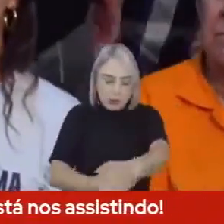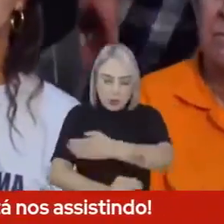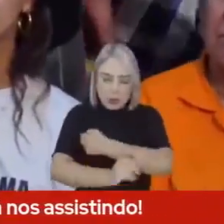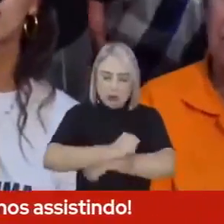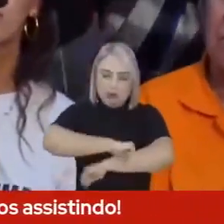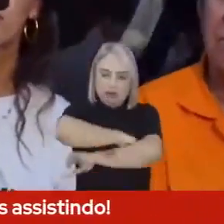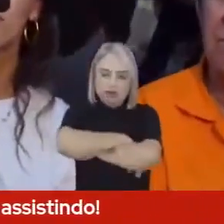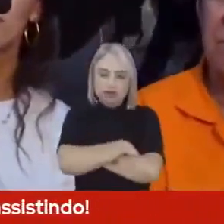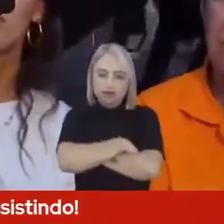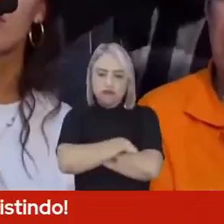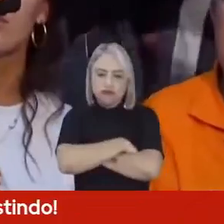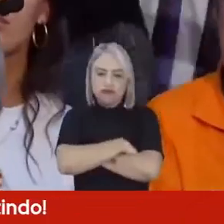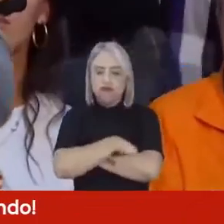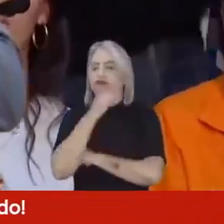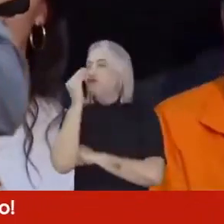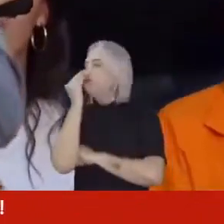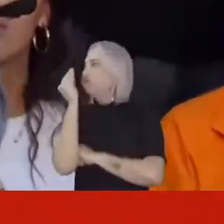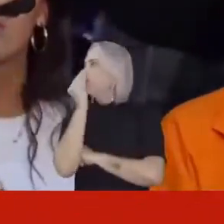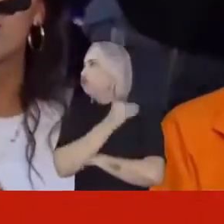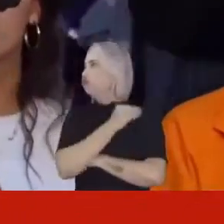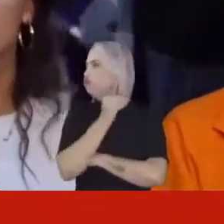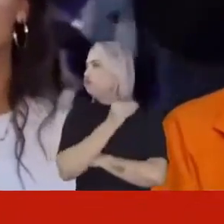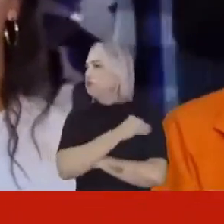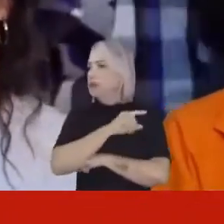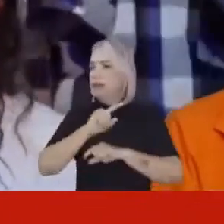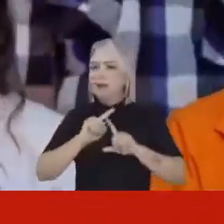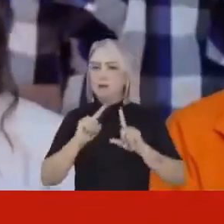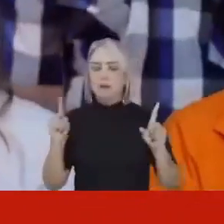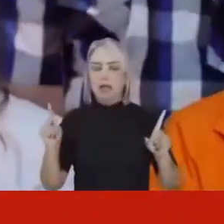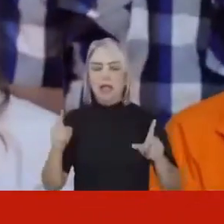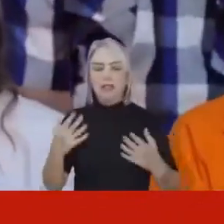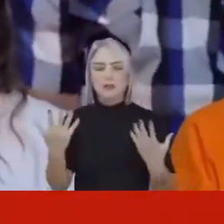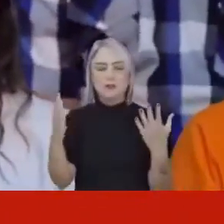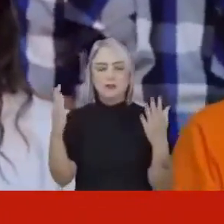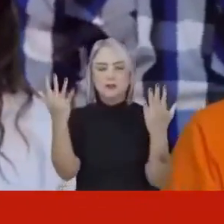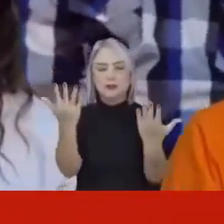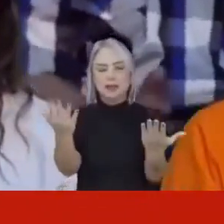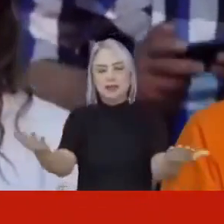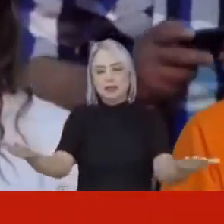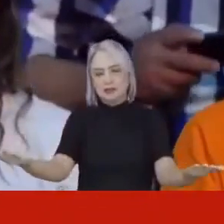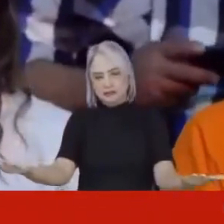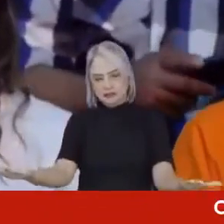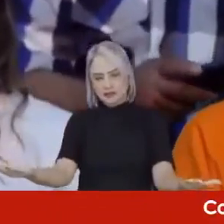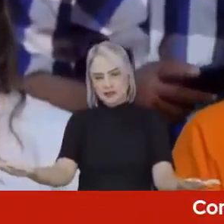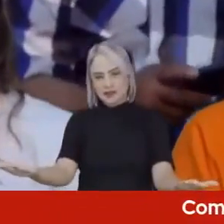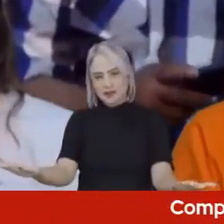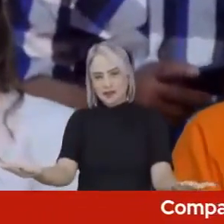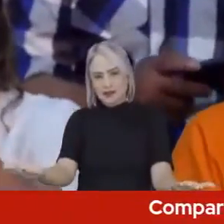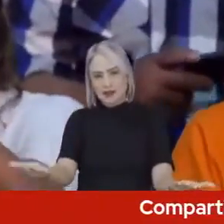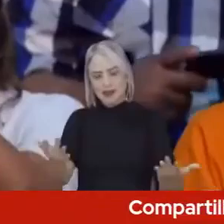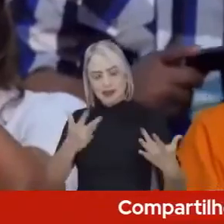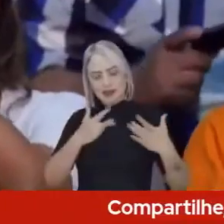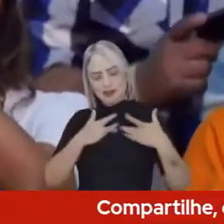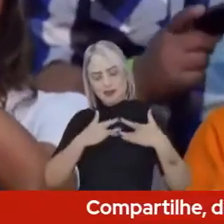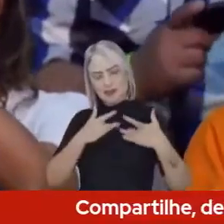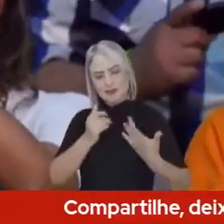da indiferença, mas os braços abertos da solidariedade.